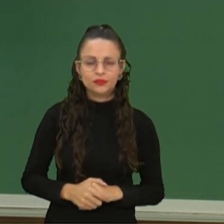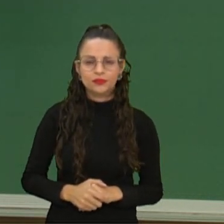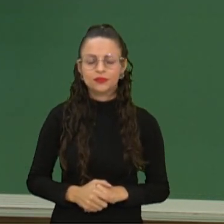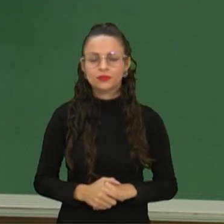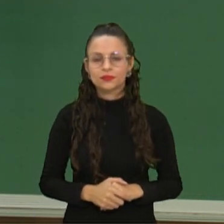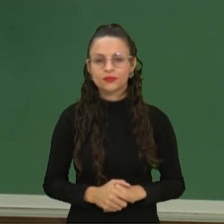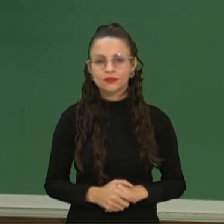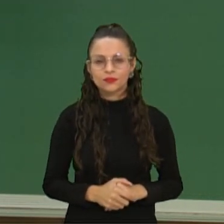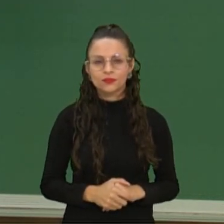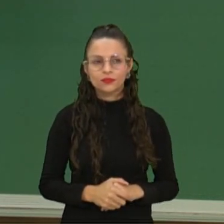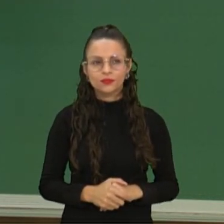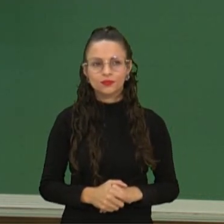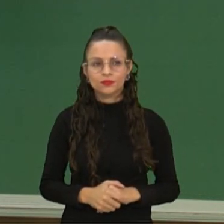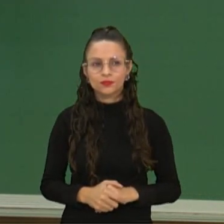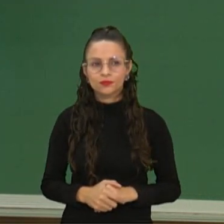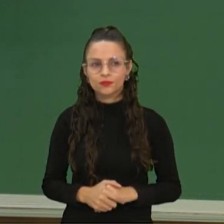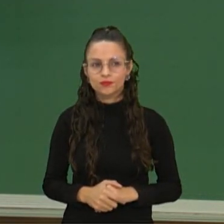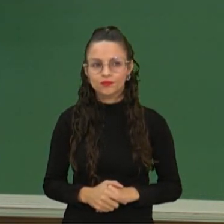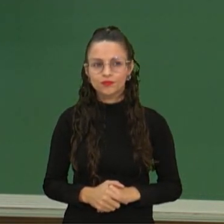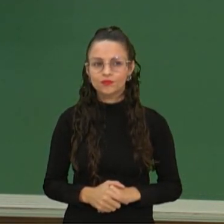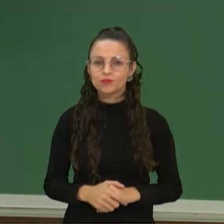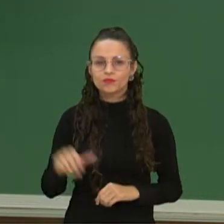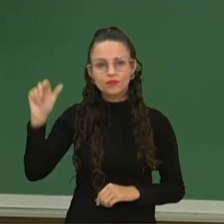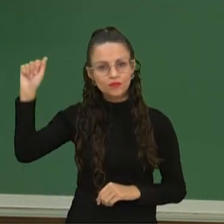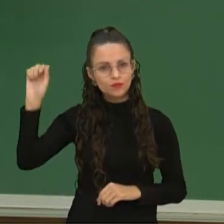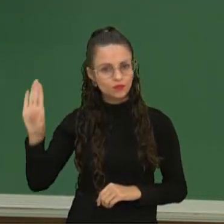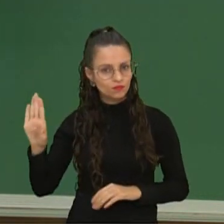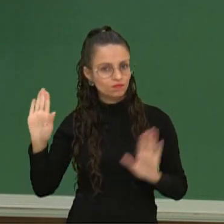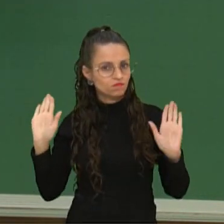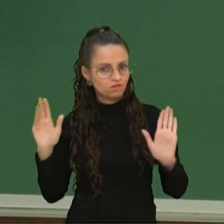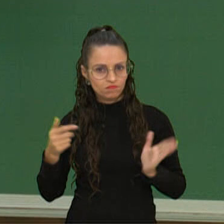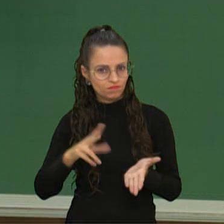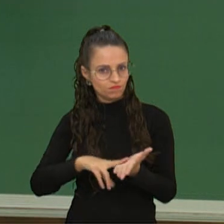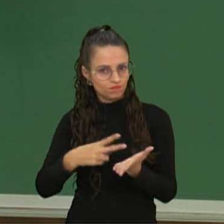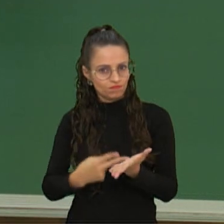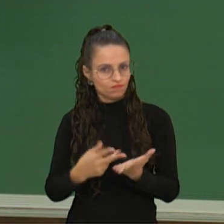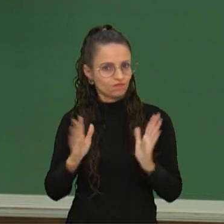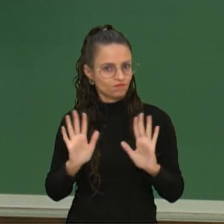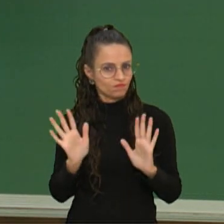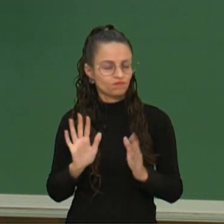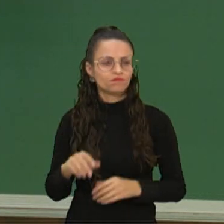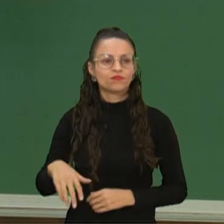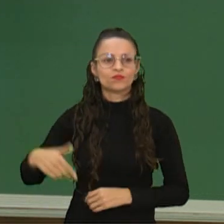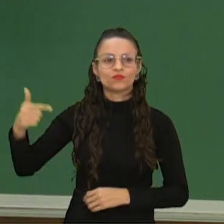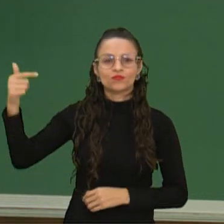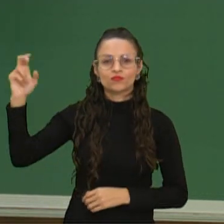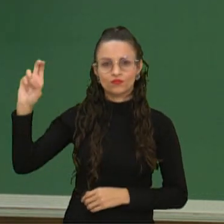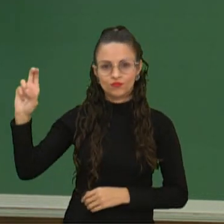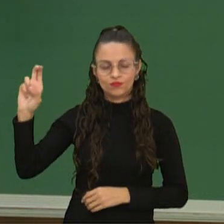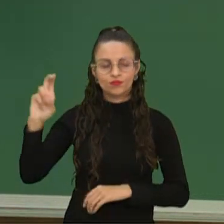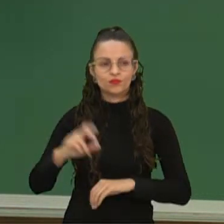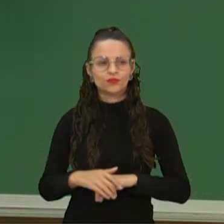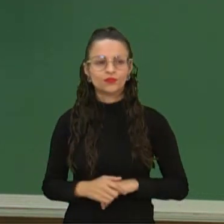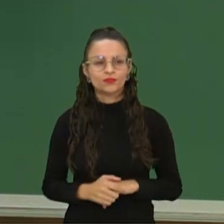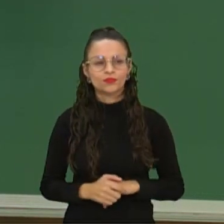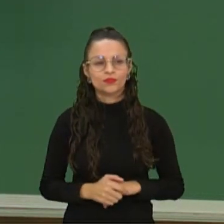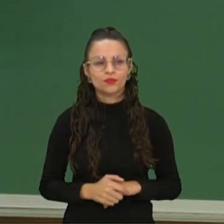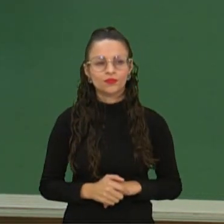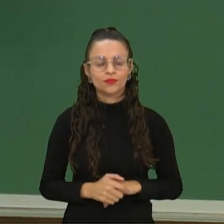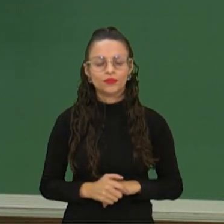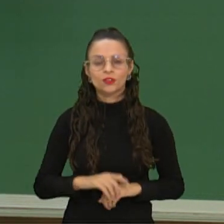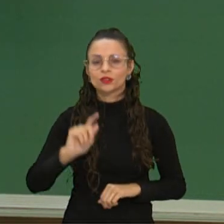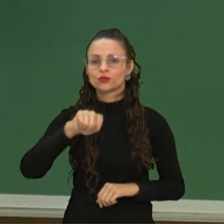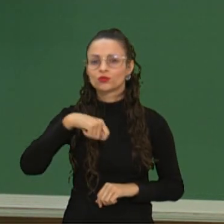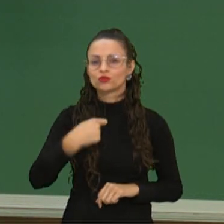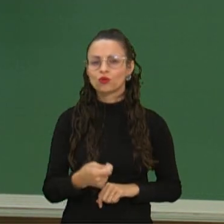alternativas scientific and gossip. Não vou dar a tradução. Number 5. What is the main topic about?